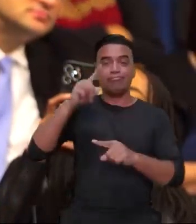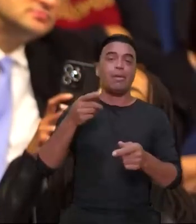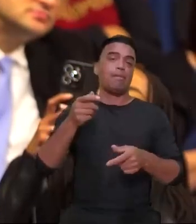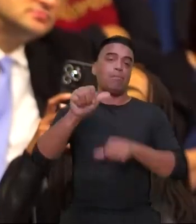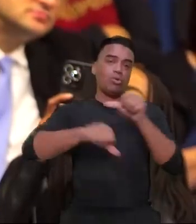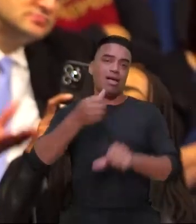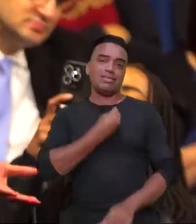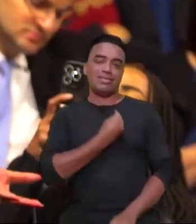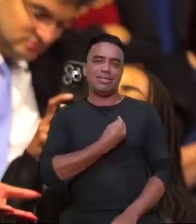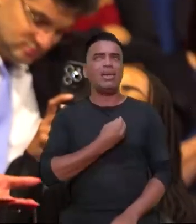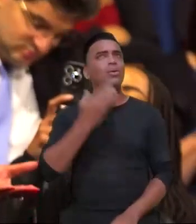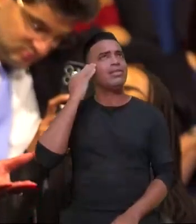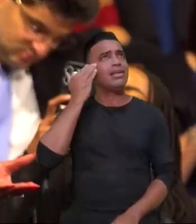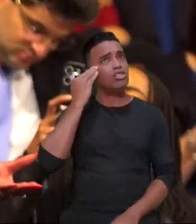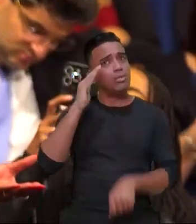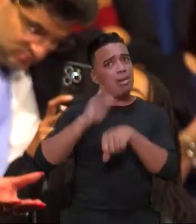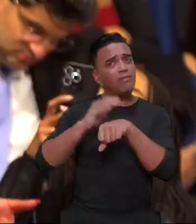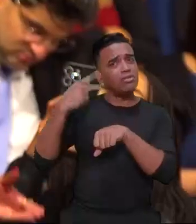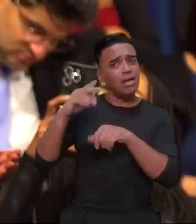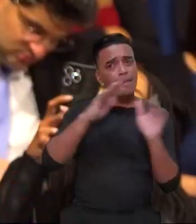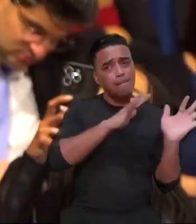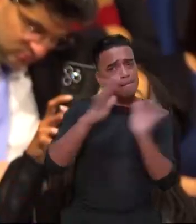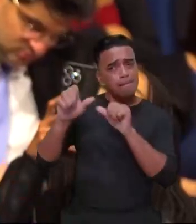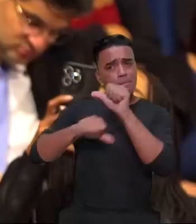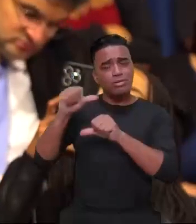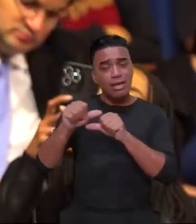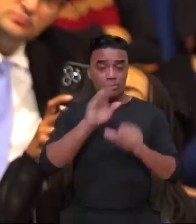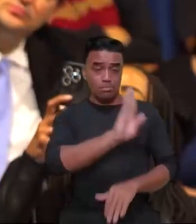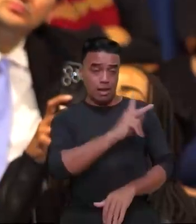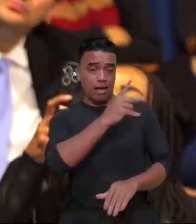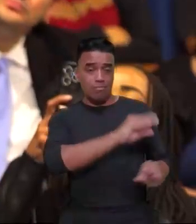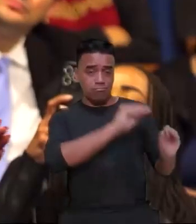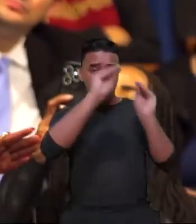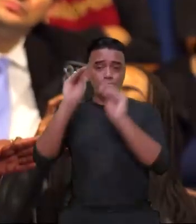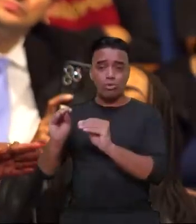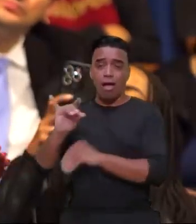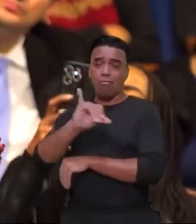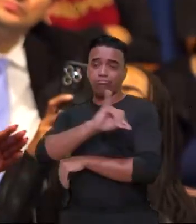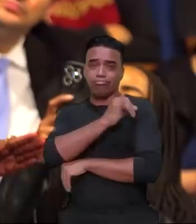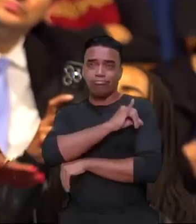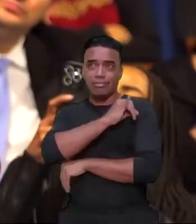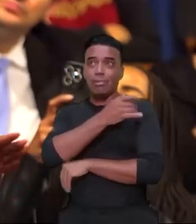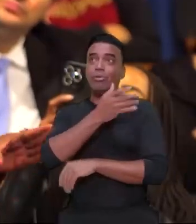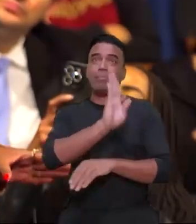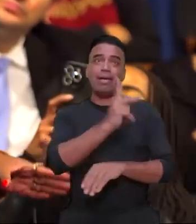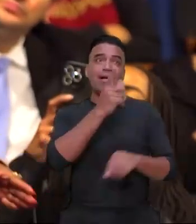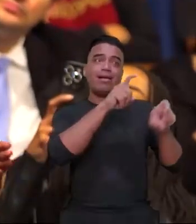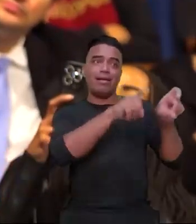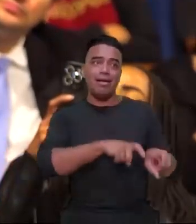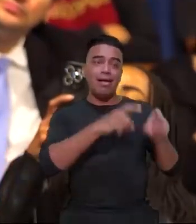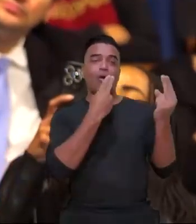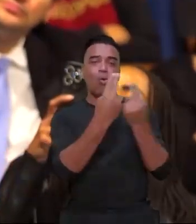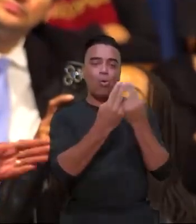queria entender como que foi esse processo para você, de sair de BH, né, que é aquela província rural,